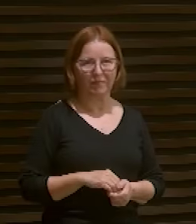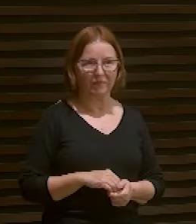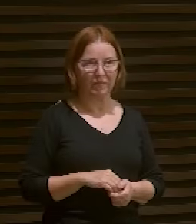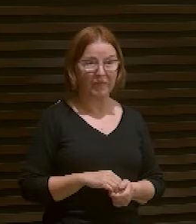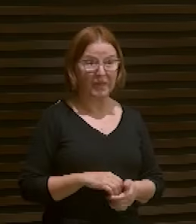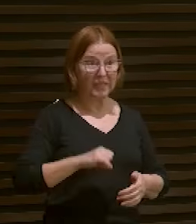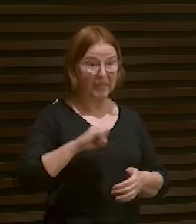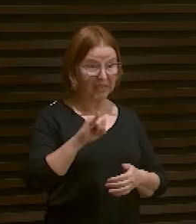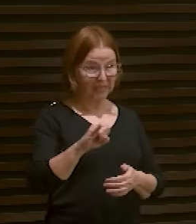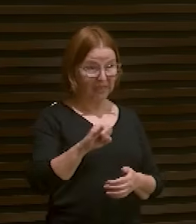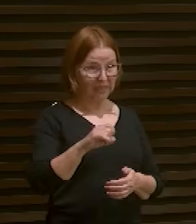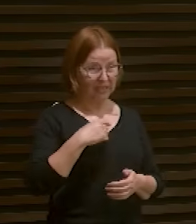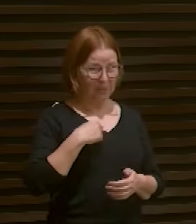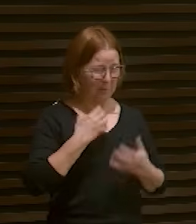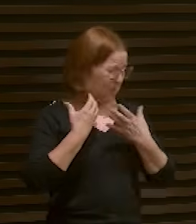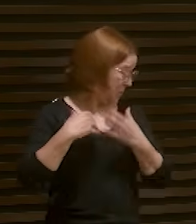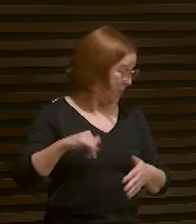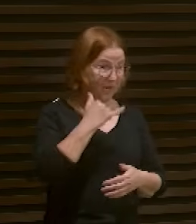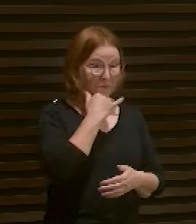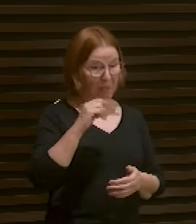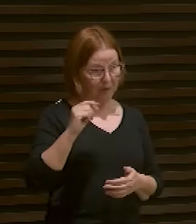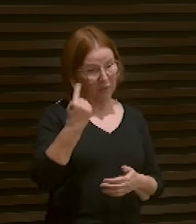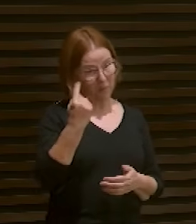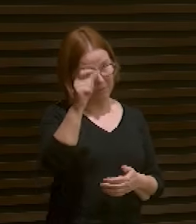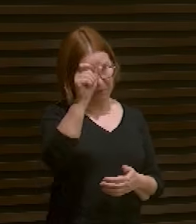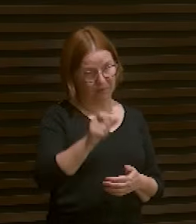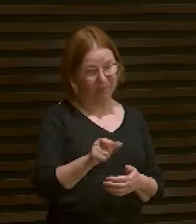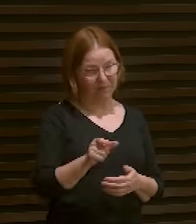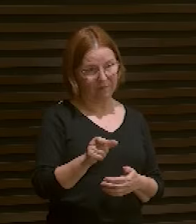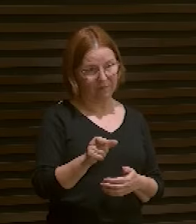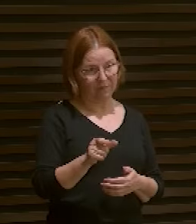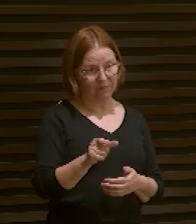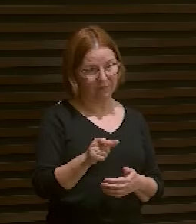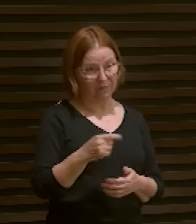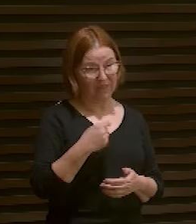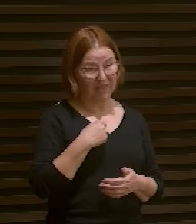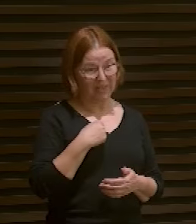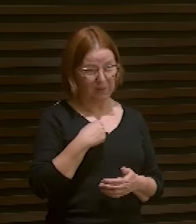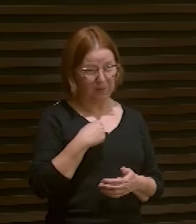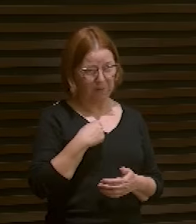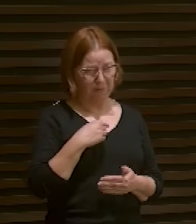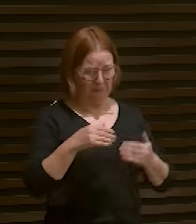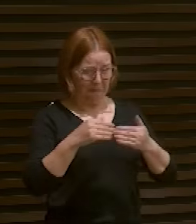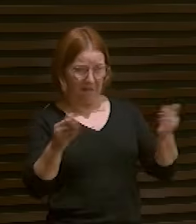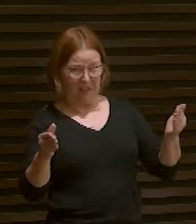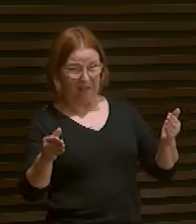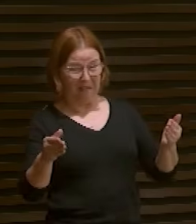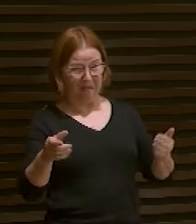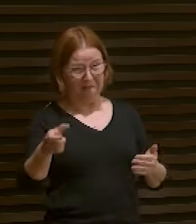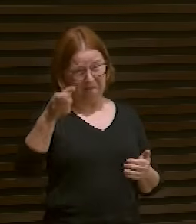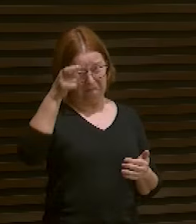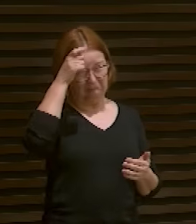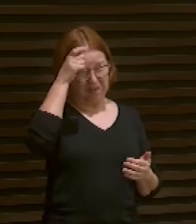Quando eu me recuso a perdoar uma pessoa, eu estou abrindo brecha para o adversário da